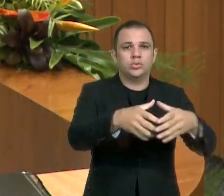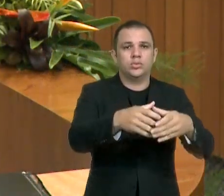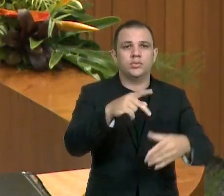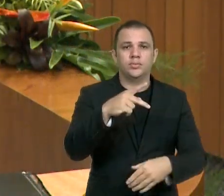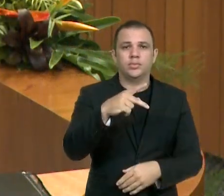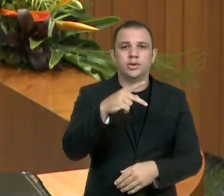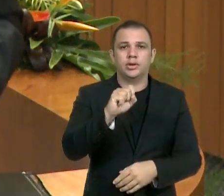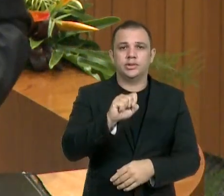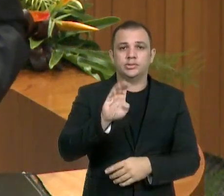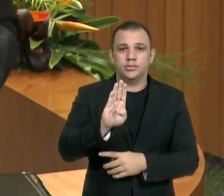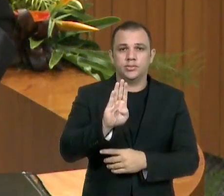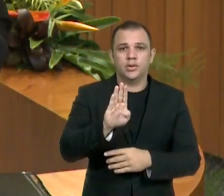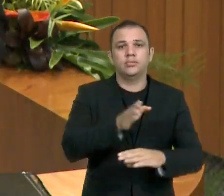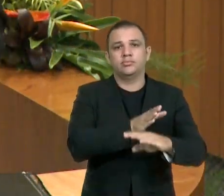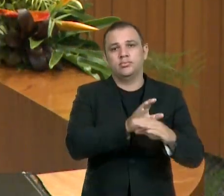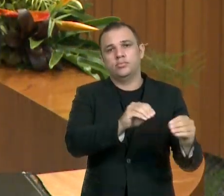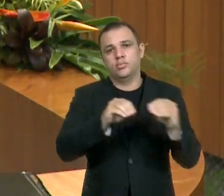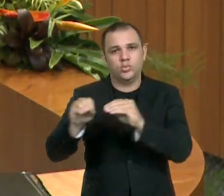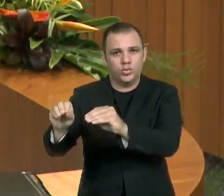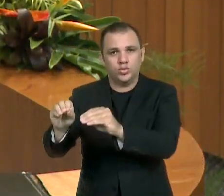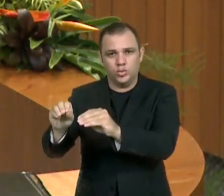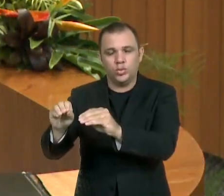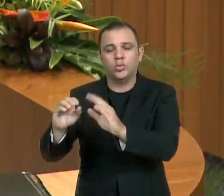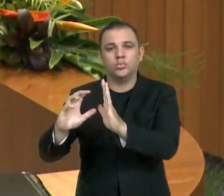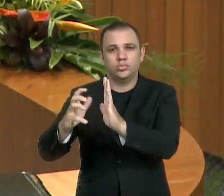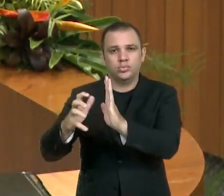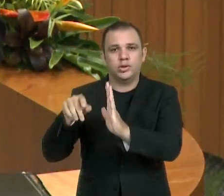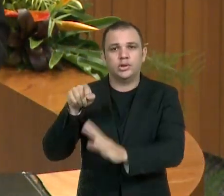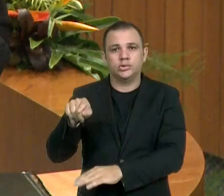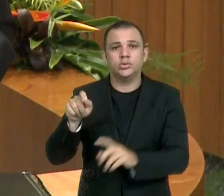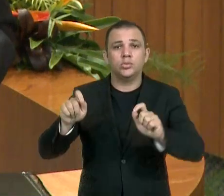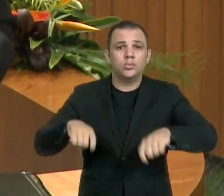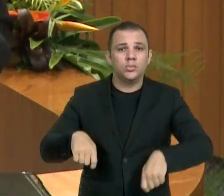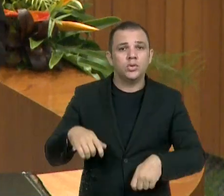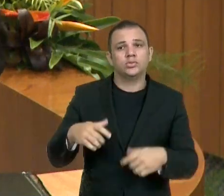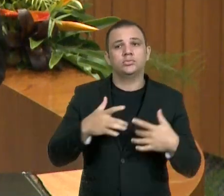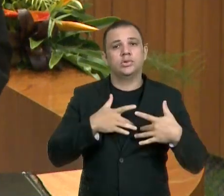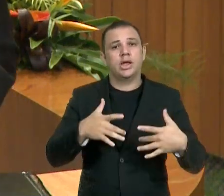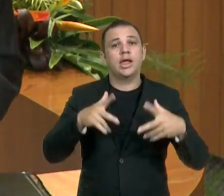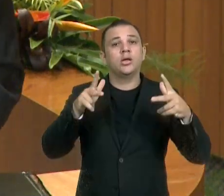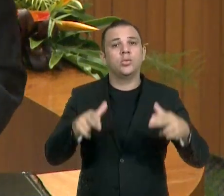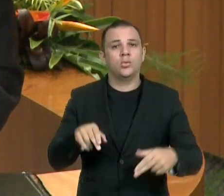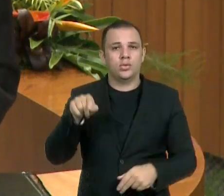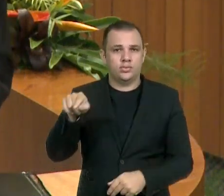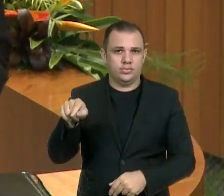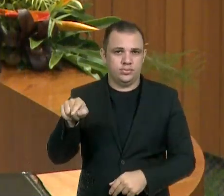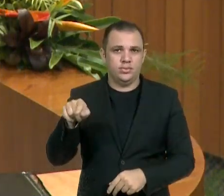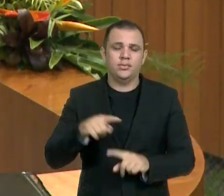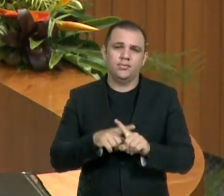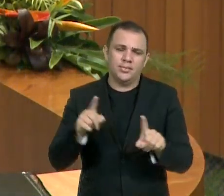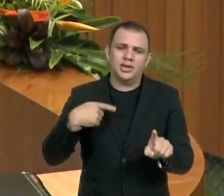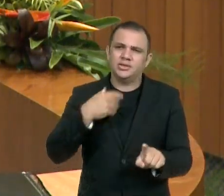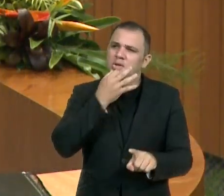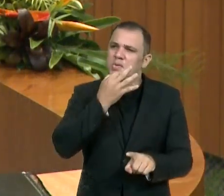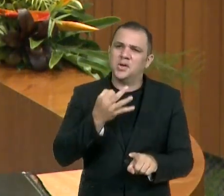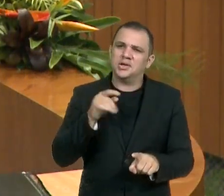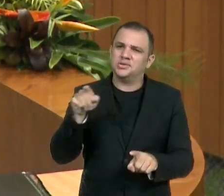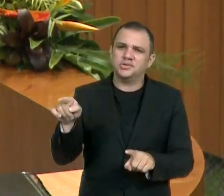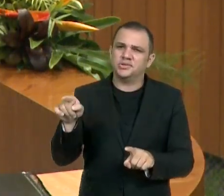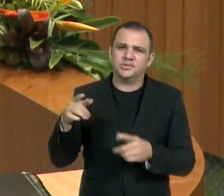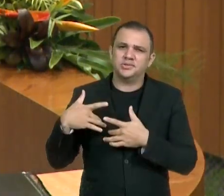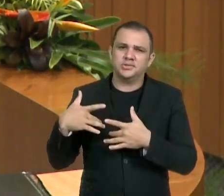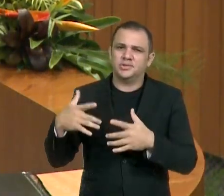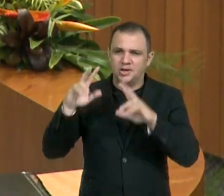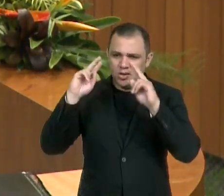espírito humanitário dentro do PSB. Mas acho que isso aí é pedir demais, tendo em vista que na maioria